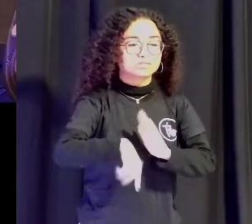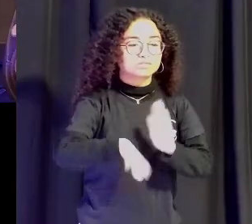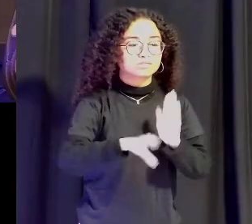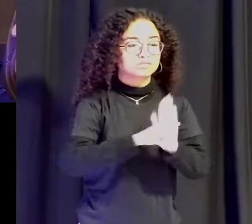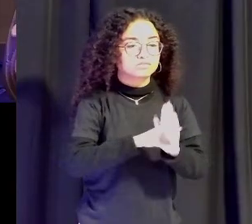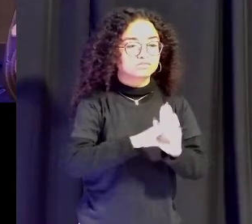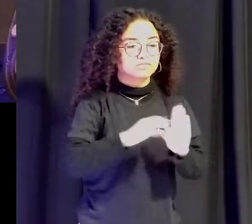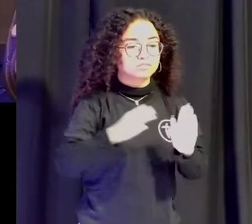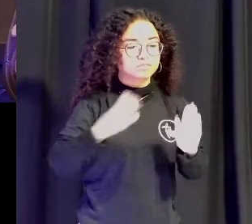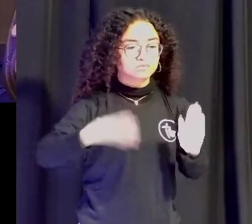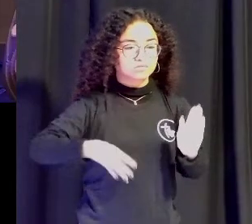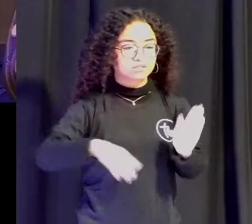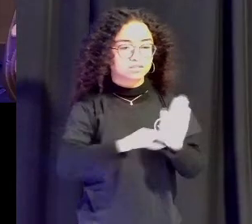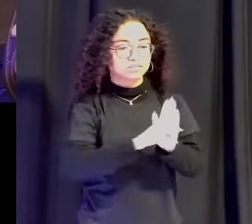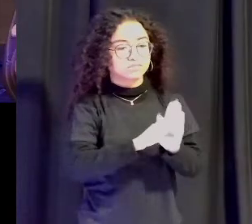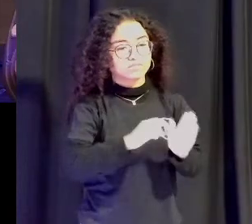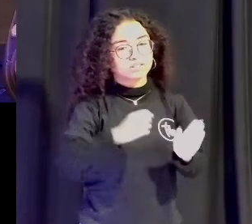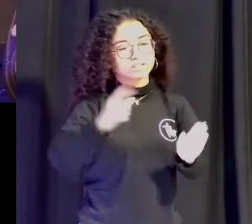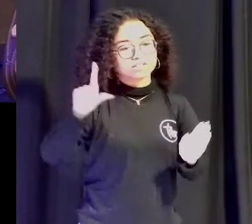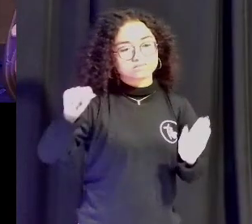verso 10.